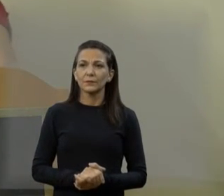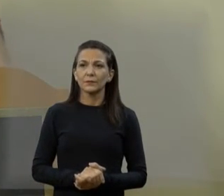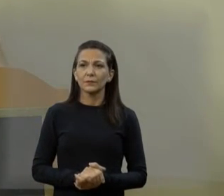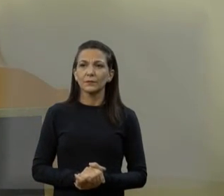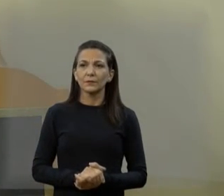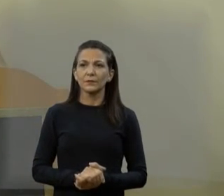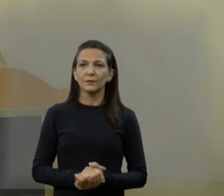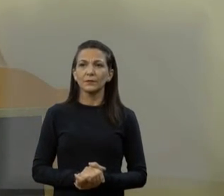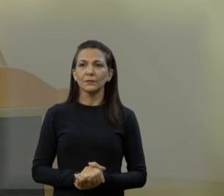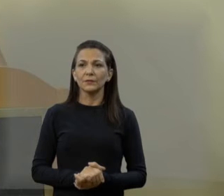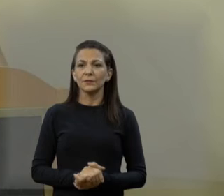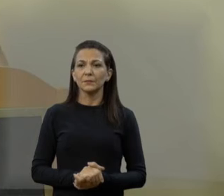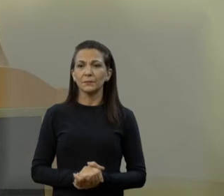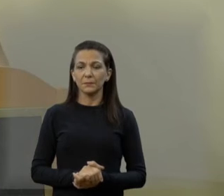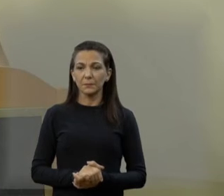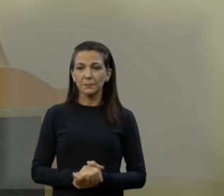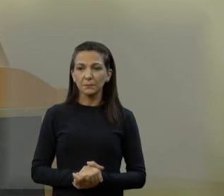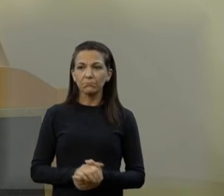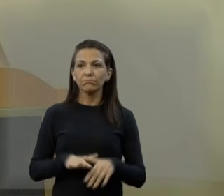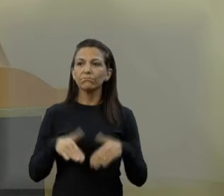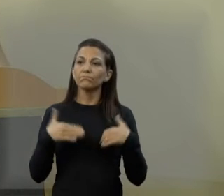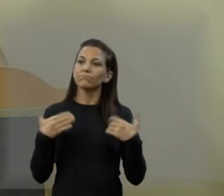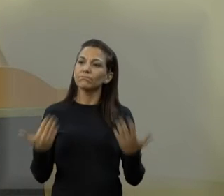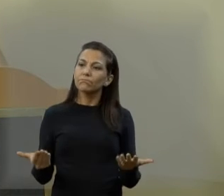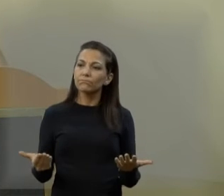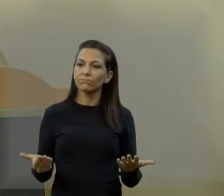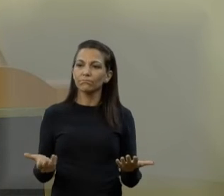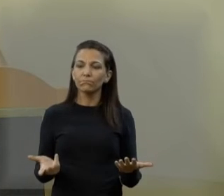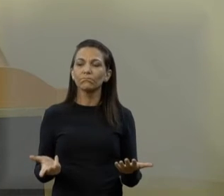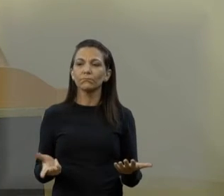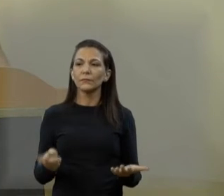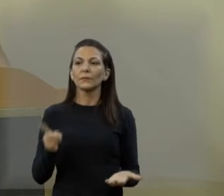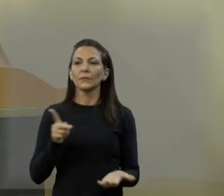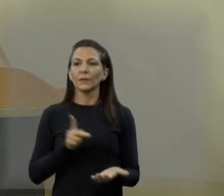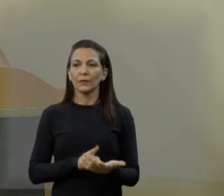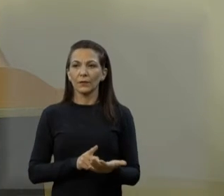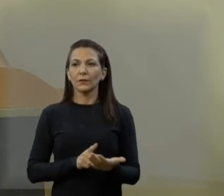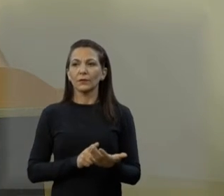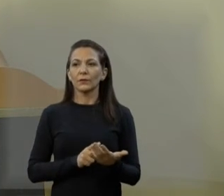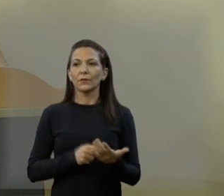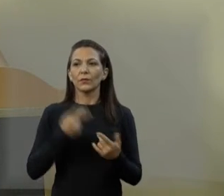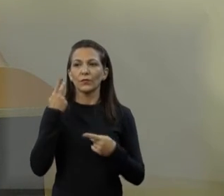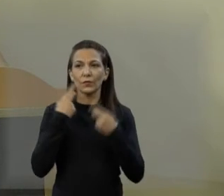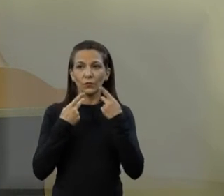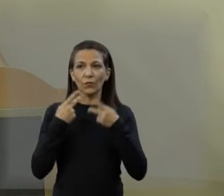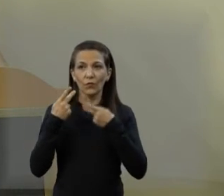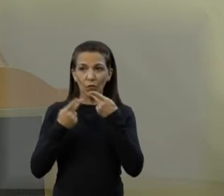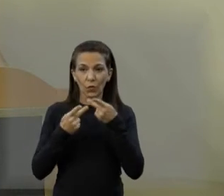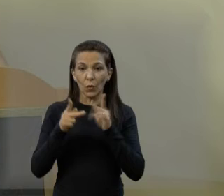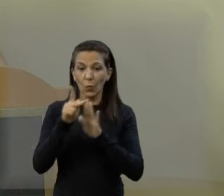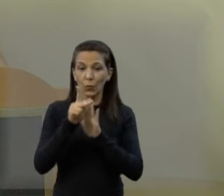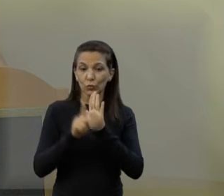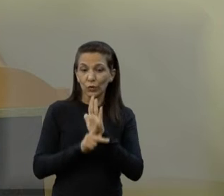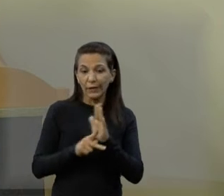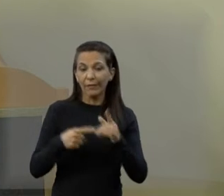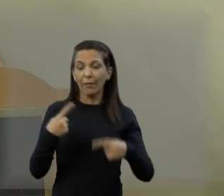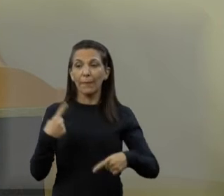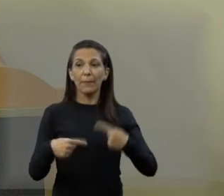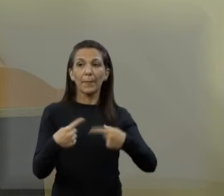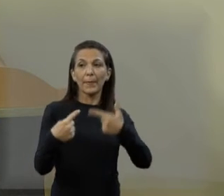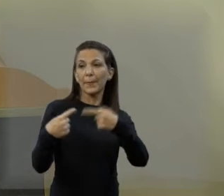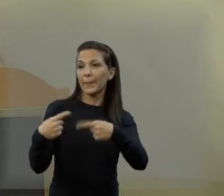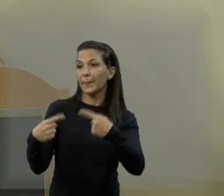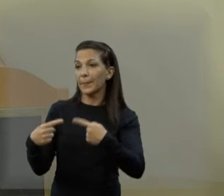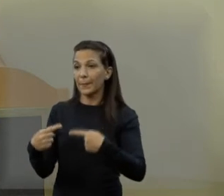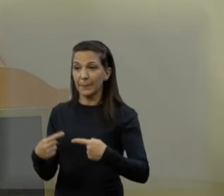o bom é realmente né com meus colegas Já colocaram projeto polêmico